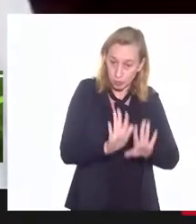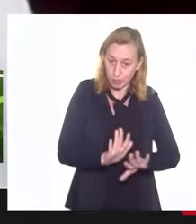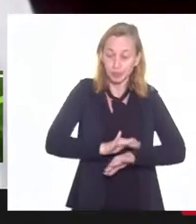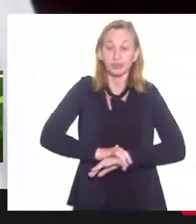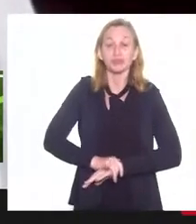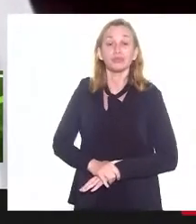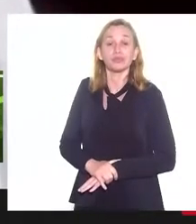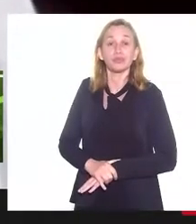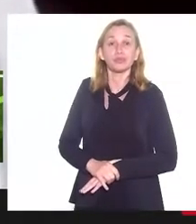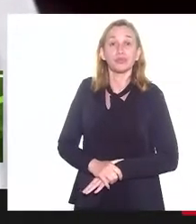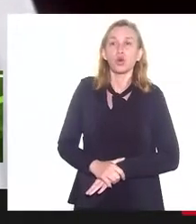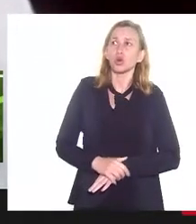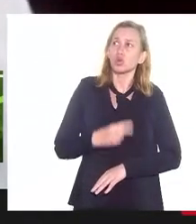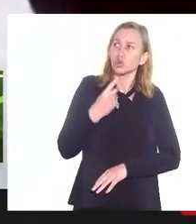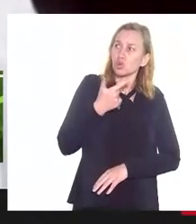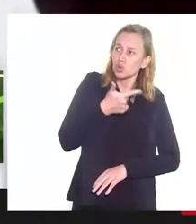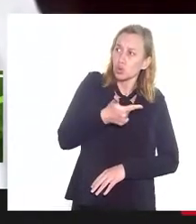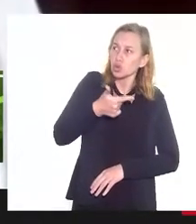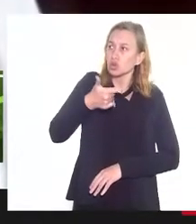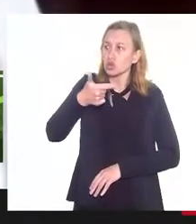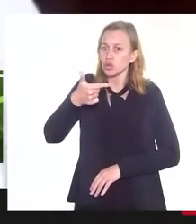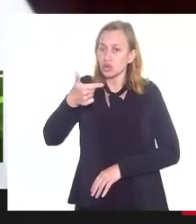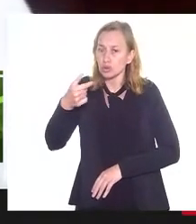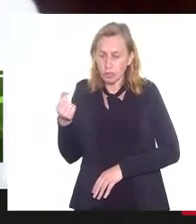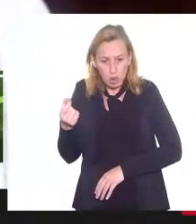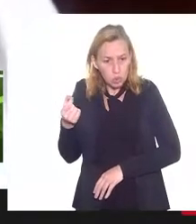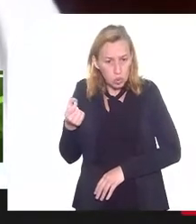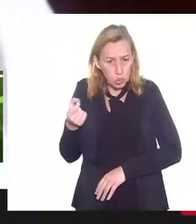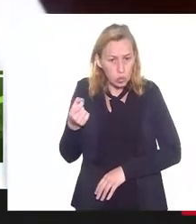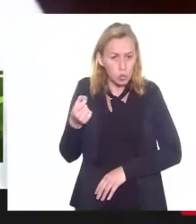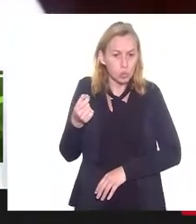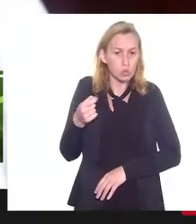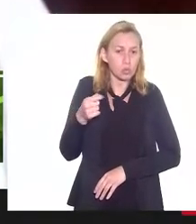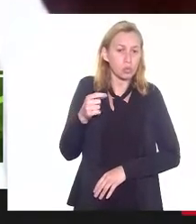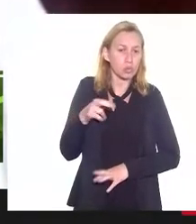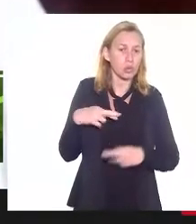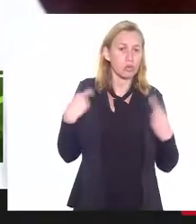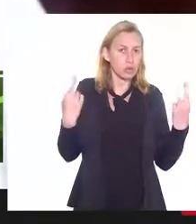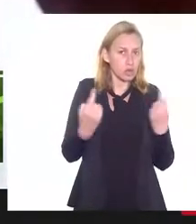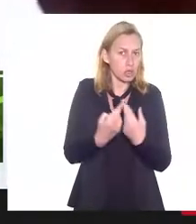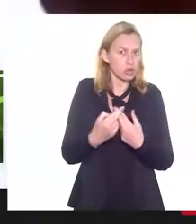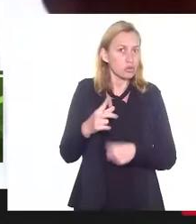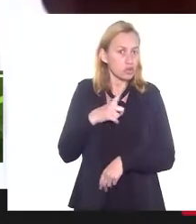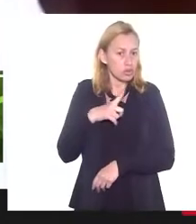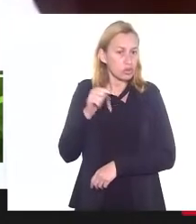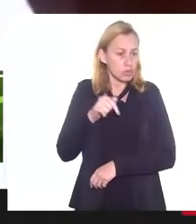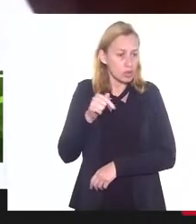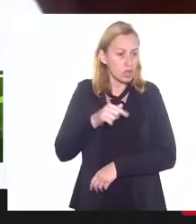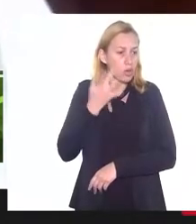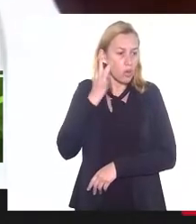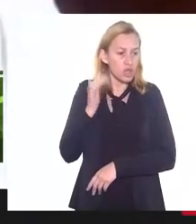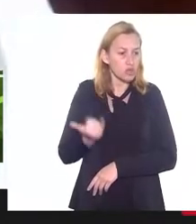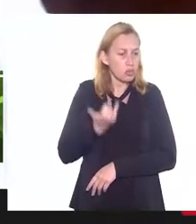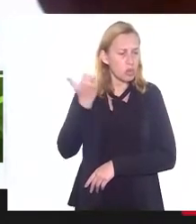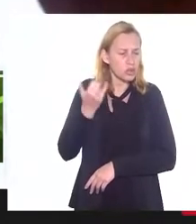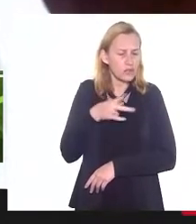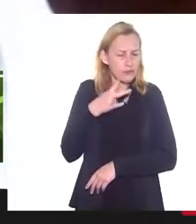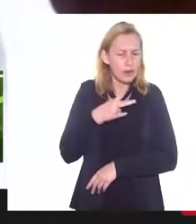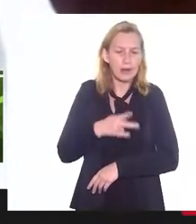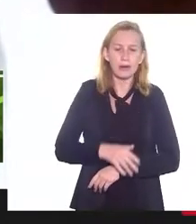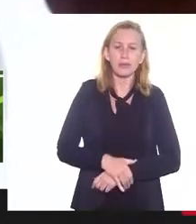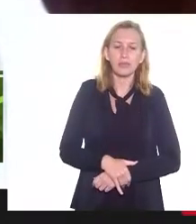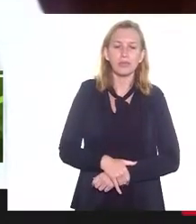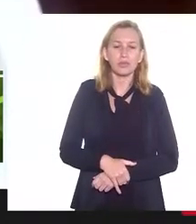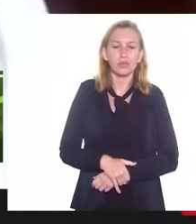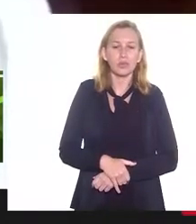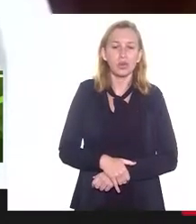Em 2000, nós tivemos aqui uma... Eu acho que é importante a gente citar isso.